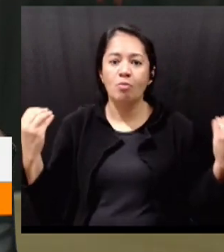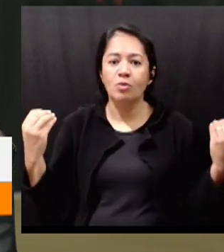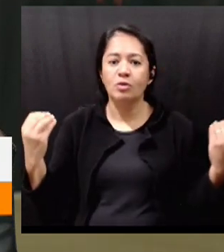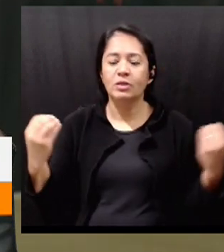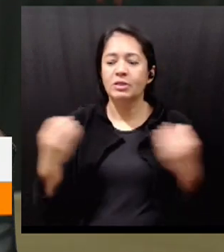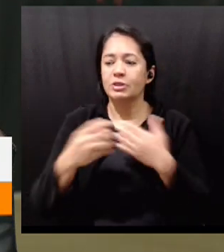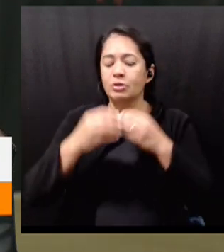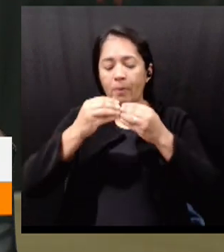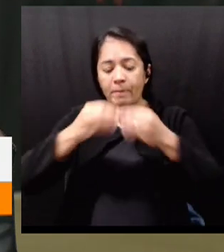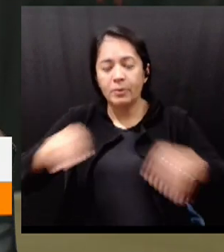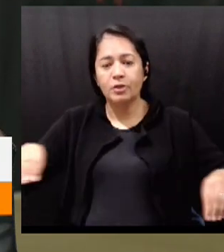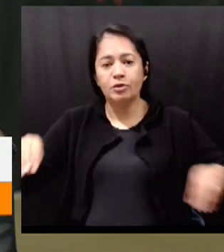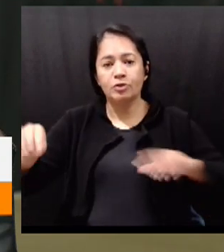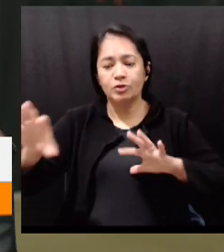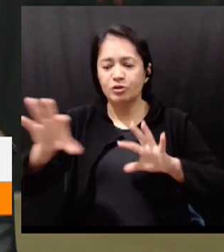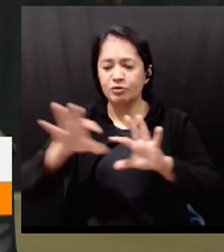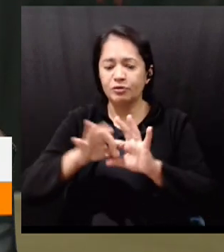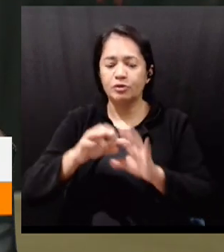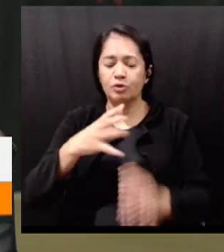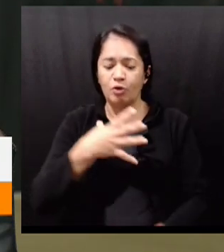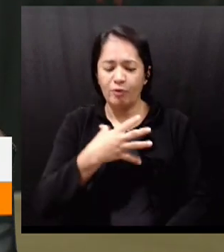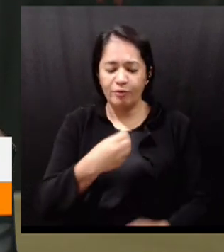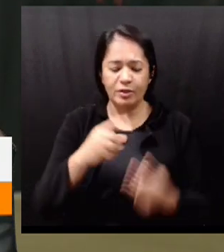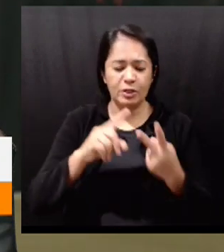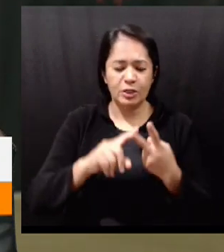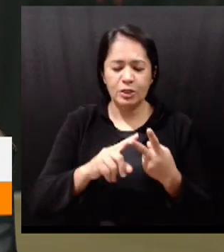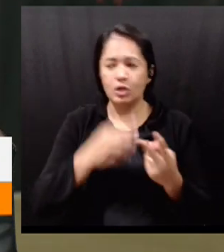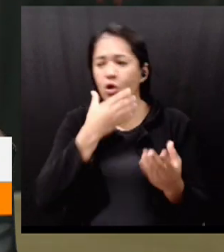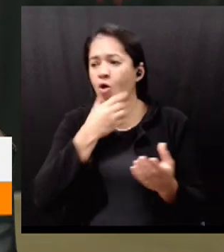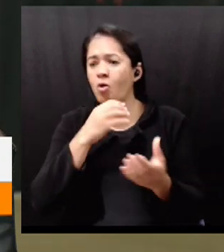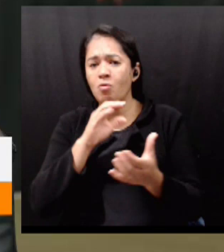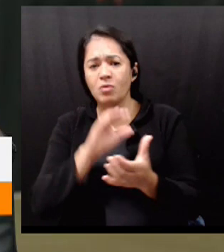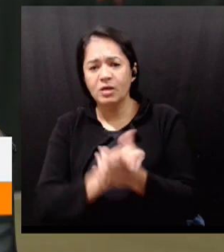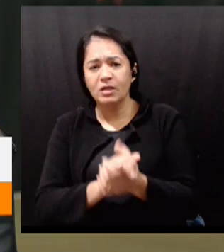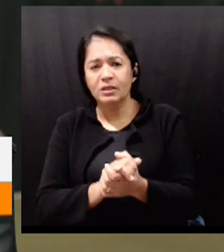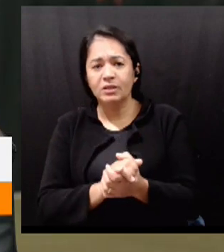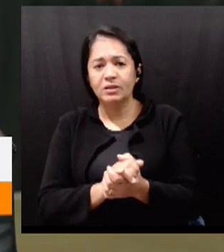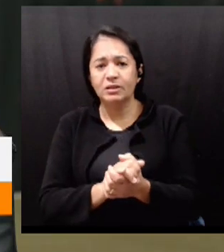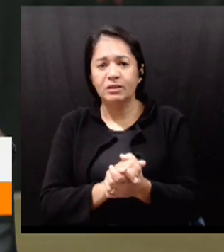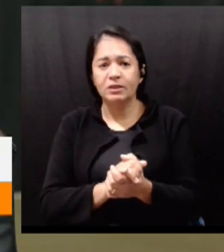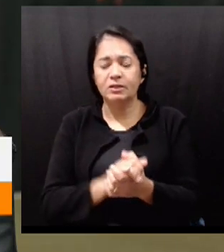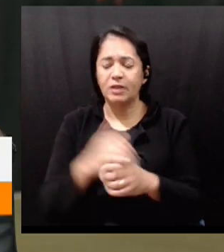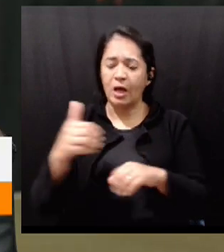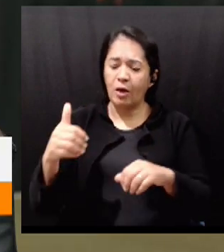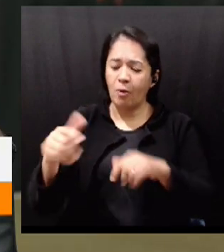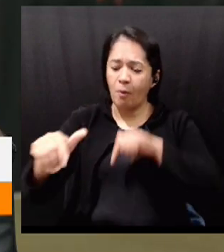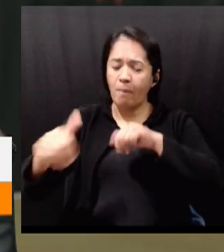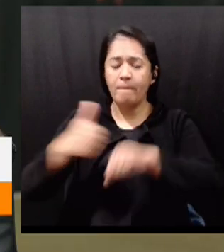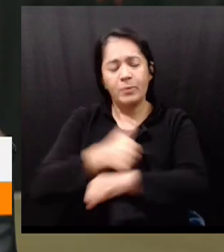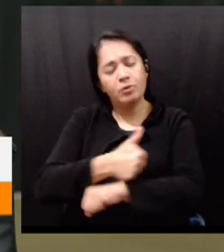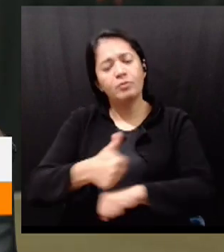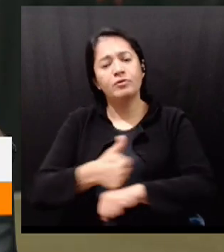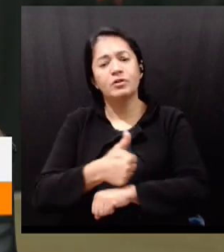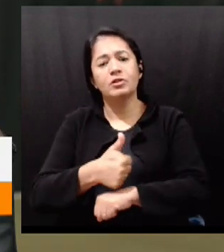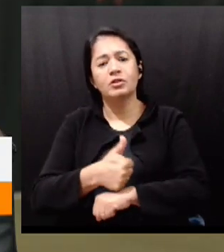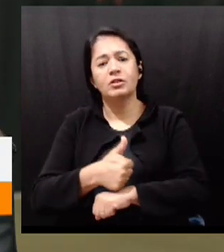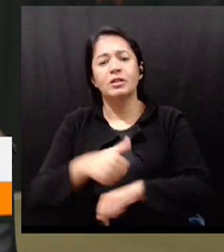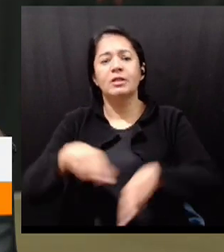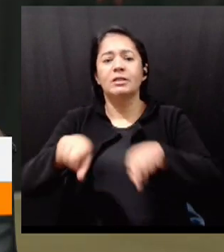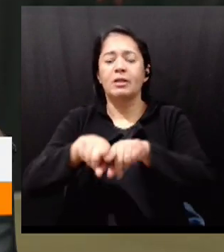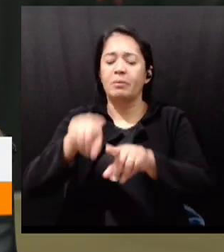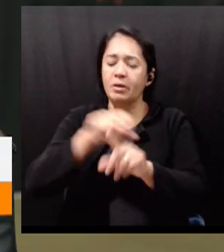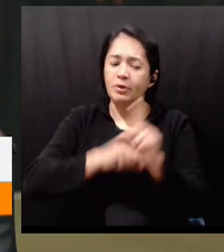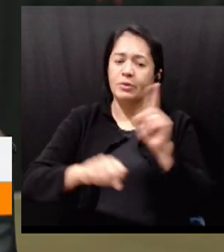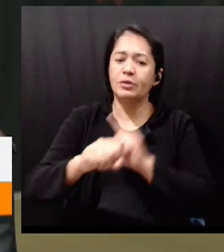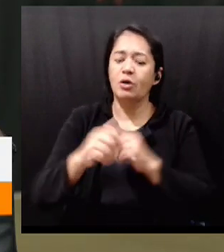com os filhos, com o parceiro, o vínculo, profissional, o vínculo social, né, a